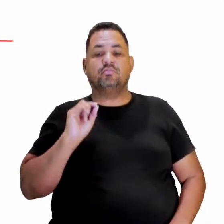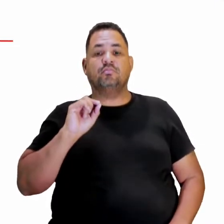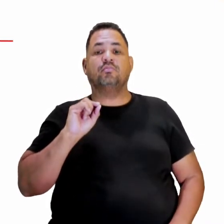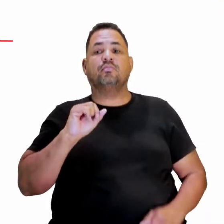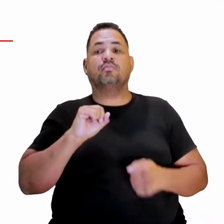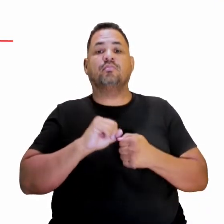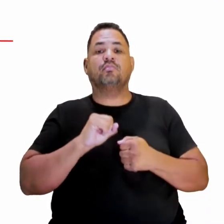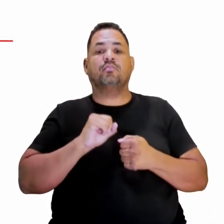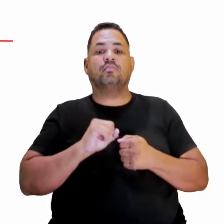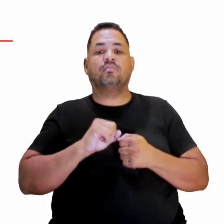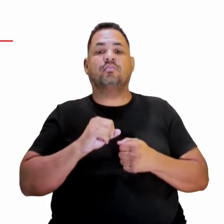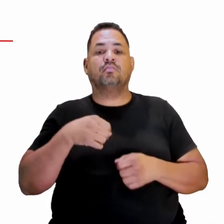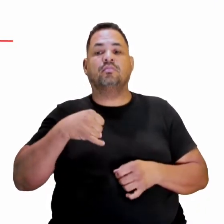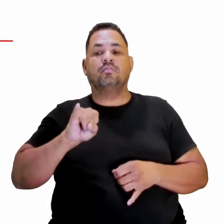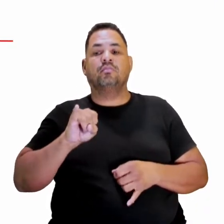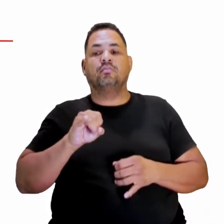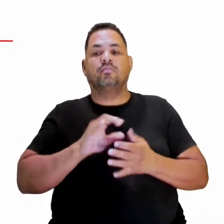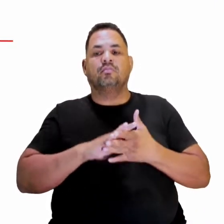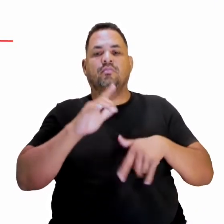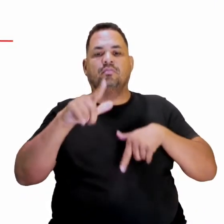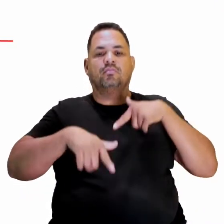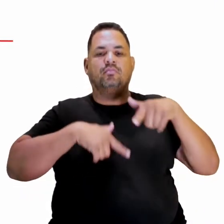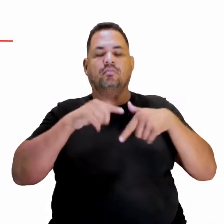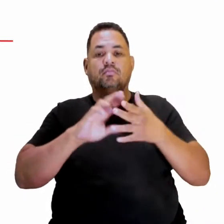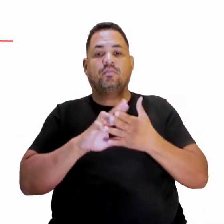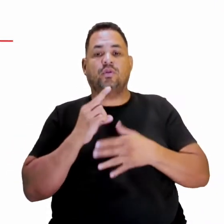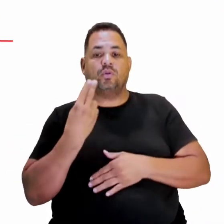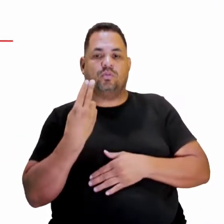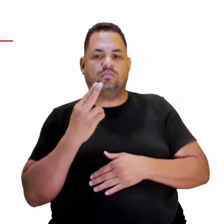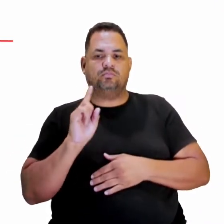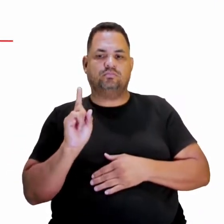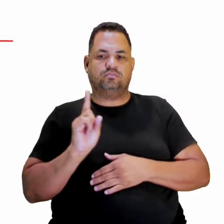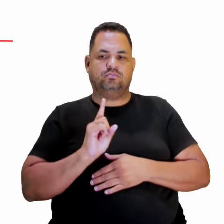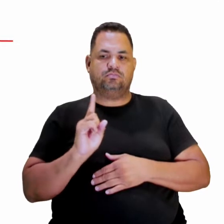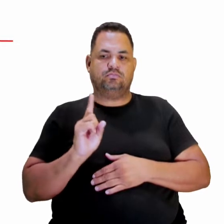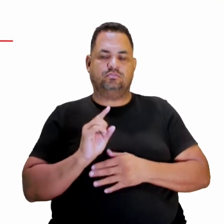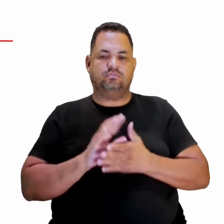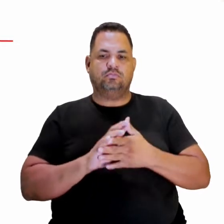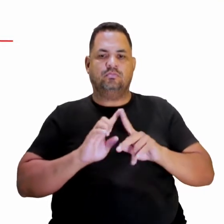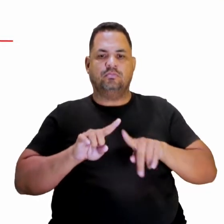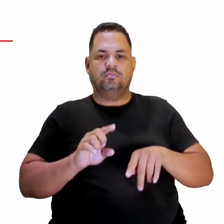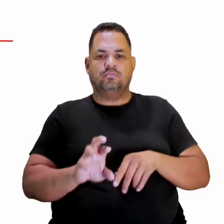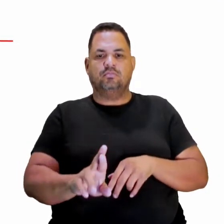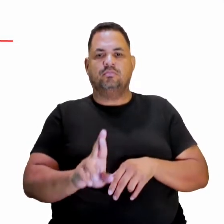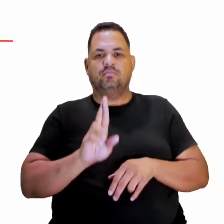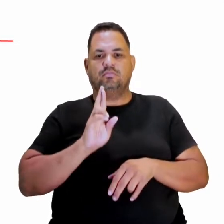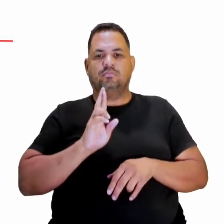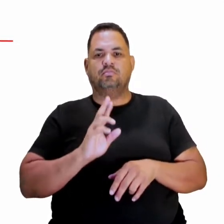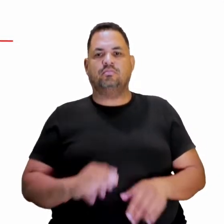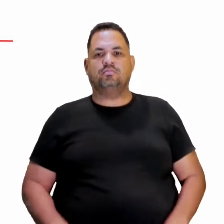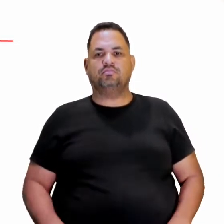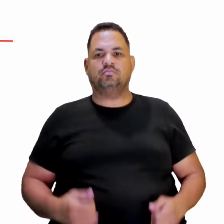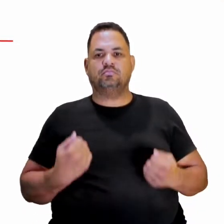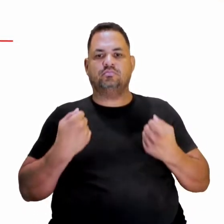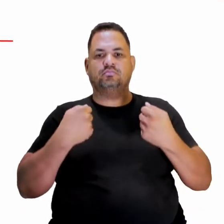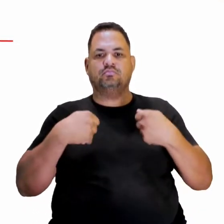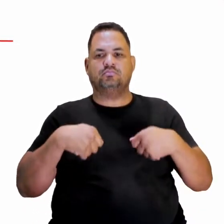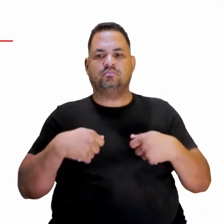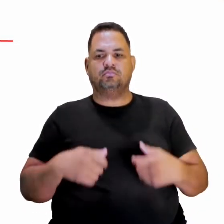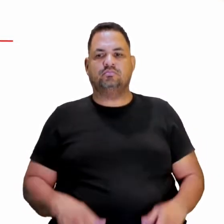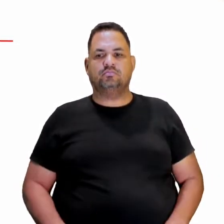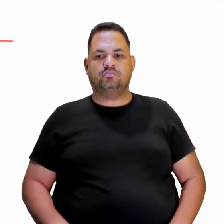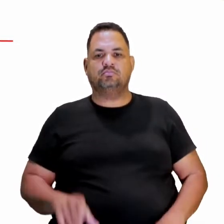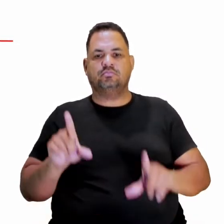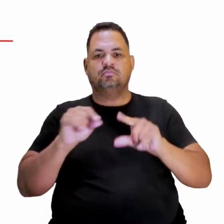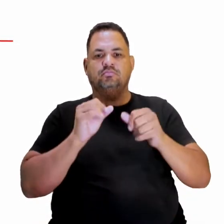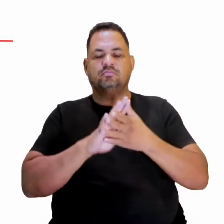você fez, ela está perguntando se você trabalhou ou não, se sim ou não. Mas a resposta aqui ela é bem longa, então você pode